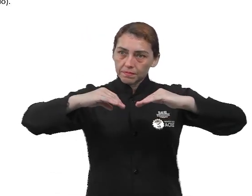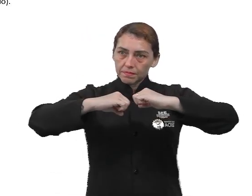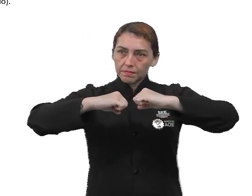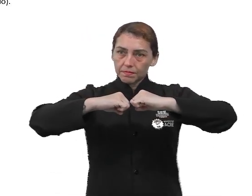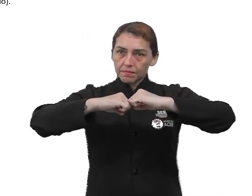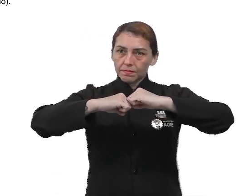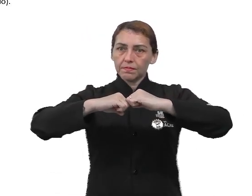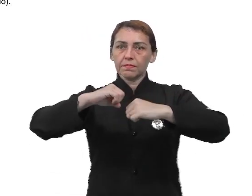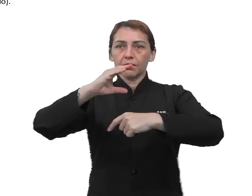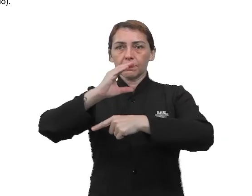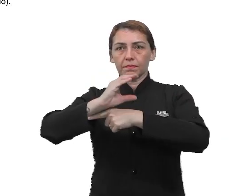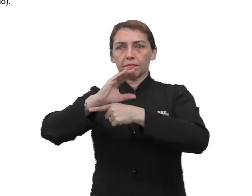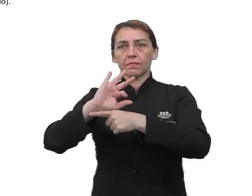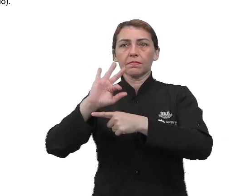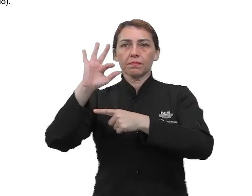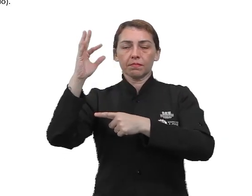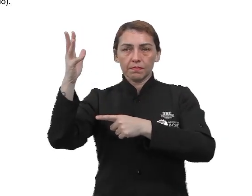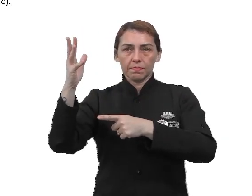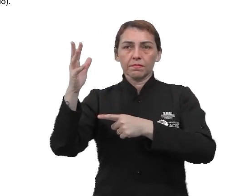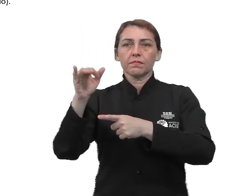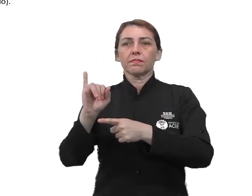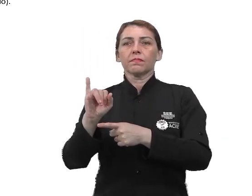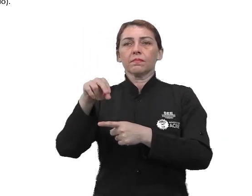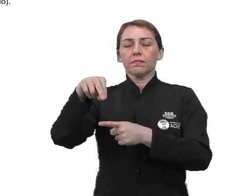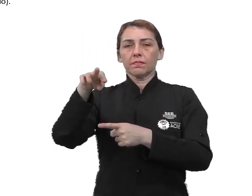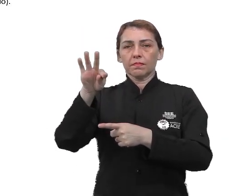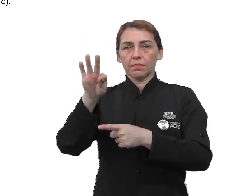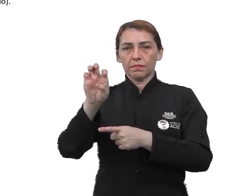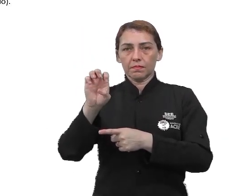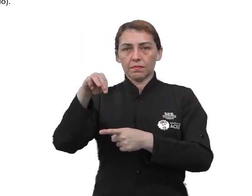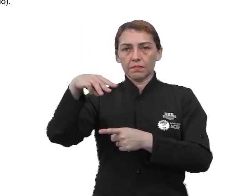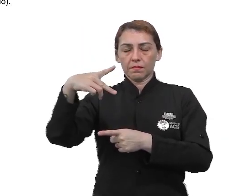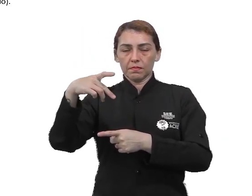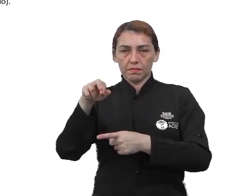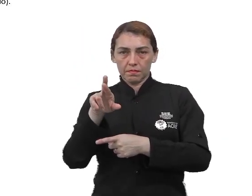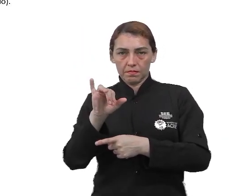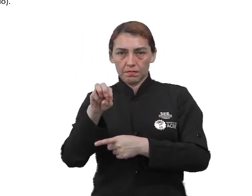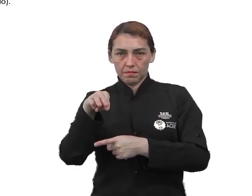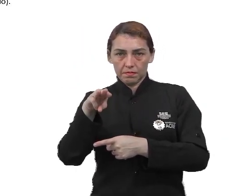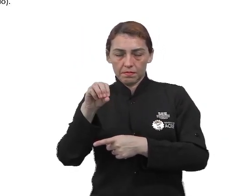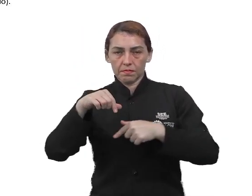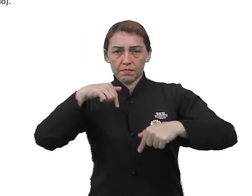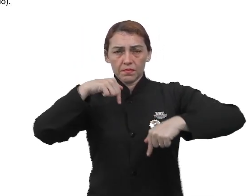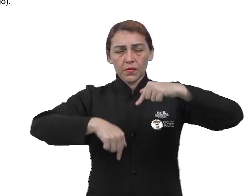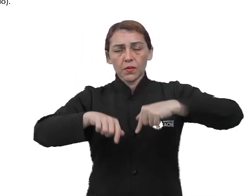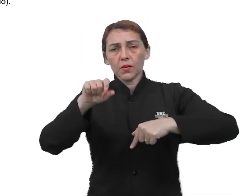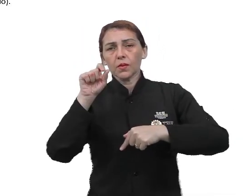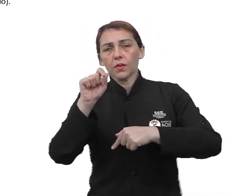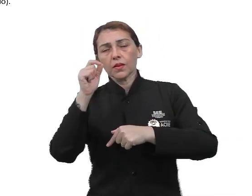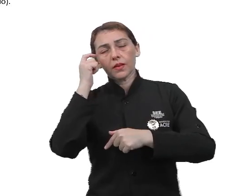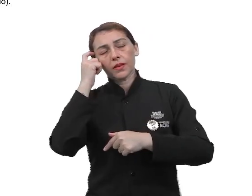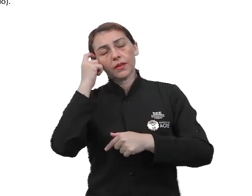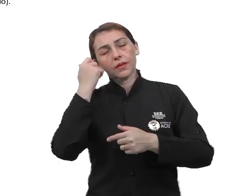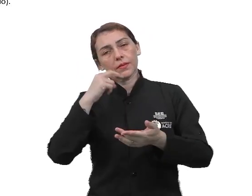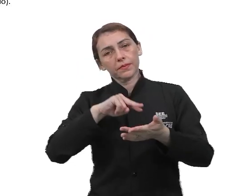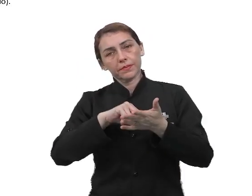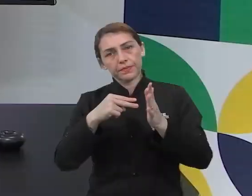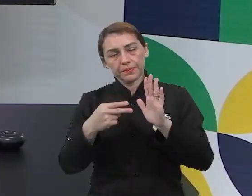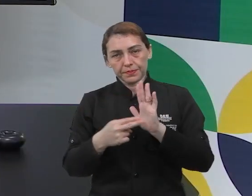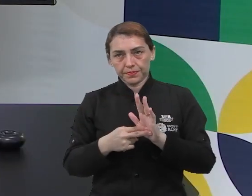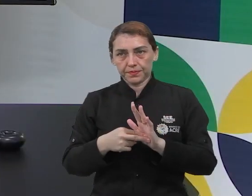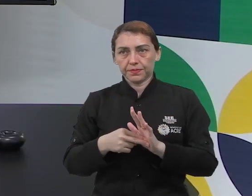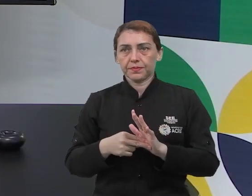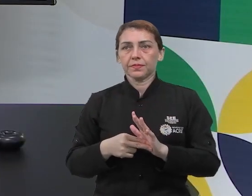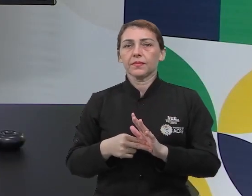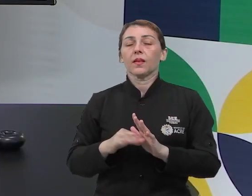tectônicas? C. Ação do intemperismo químico. O que é o intemperismo químico? O intemperismo químico é o